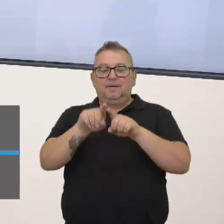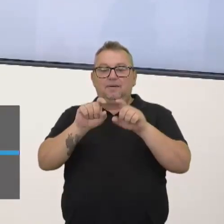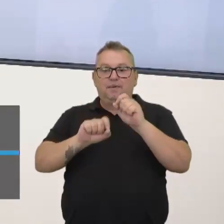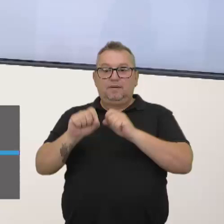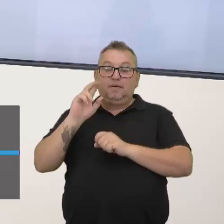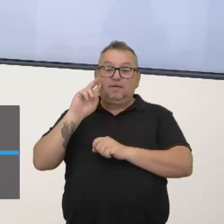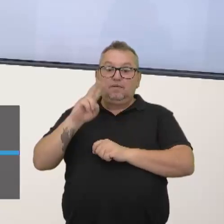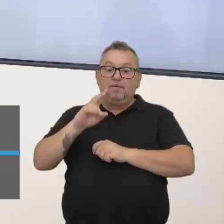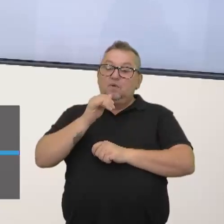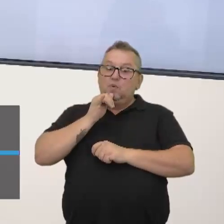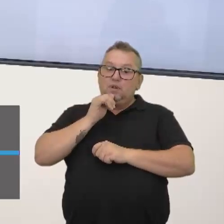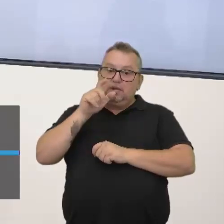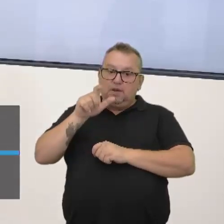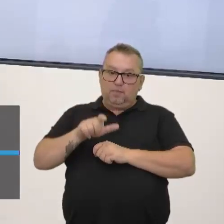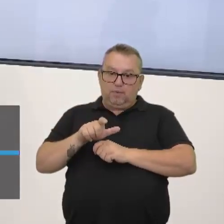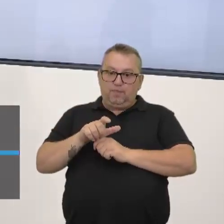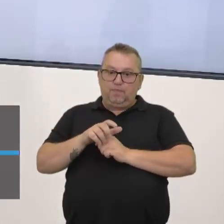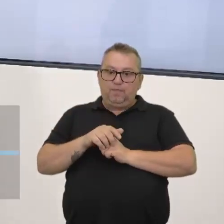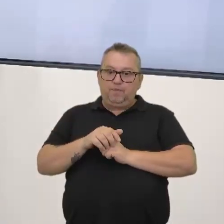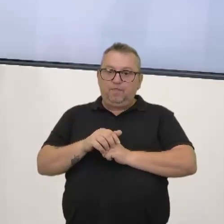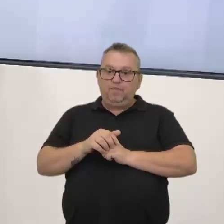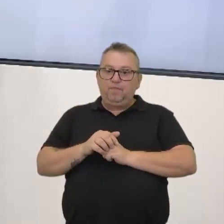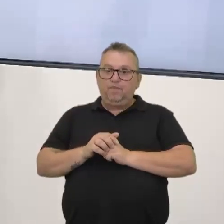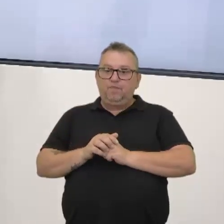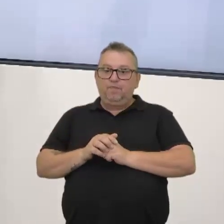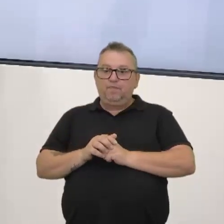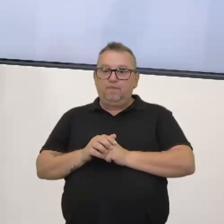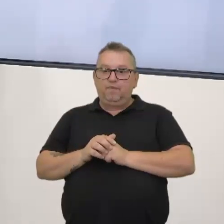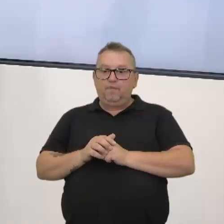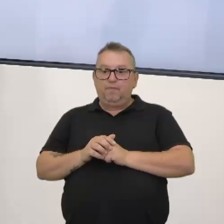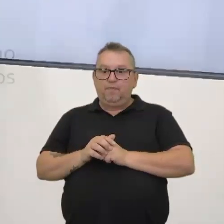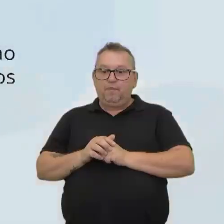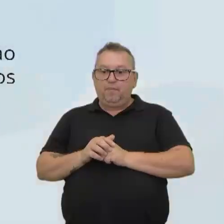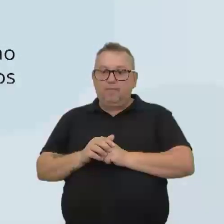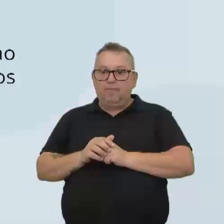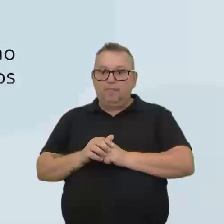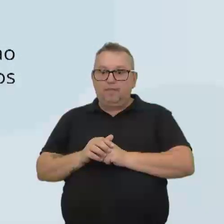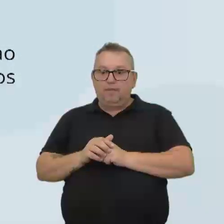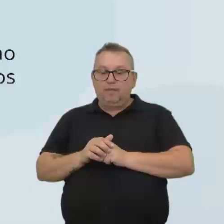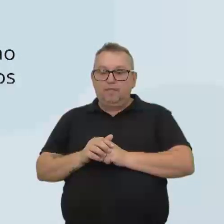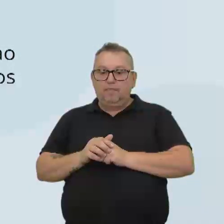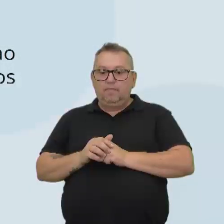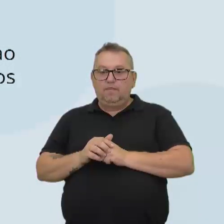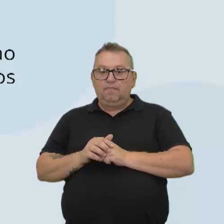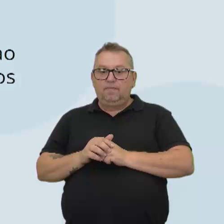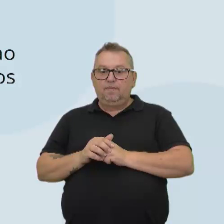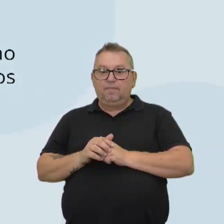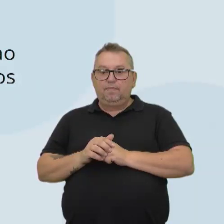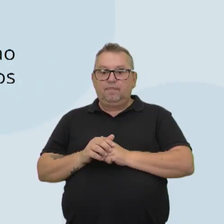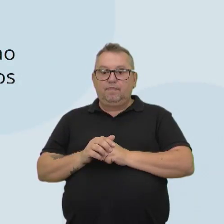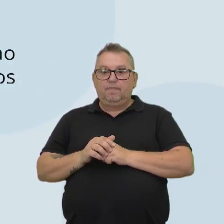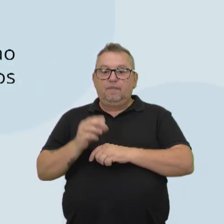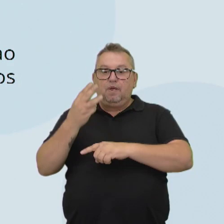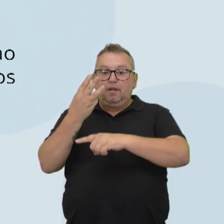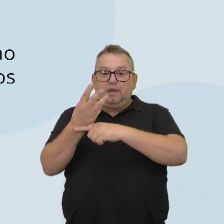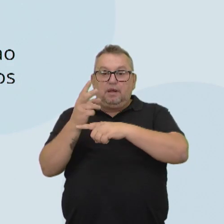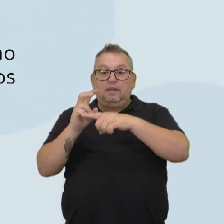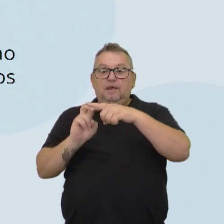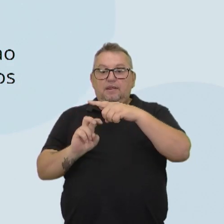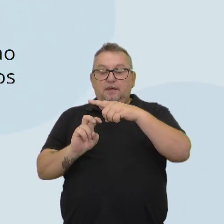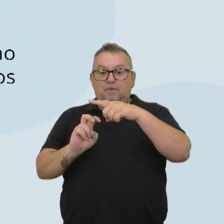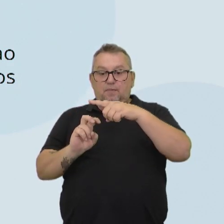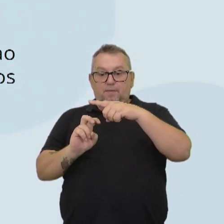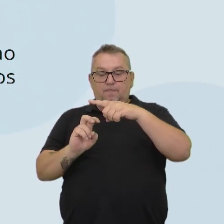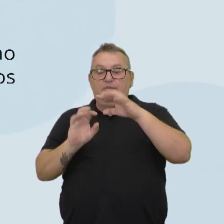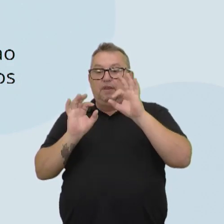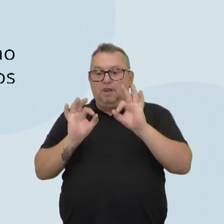ó, vou dar um exemplo aqui com números, tá? Eu vou supor aqui, ó, duas grandezas. correspondentes a 3 e 5. Então, a gente faz a